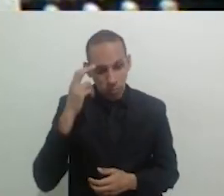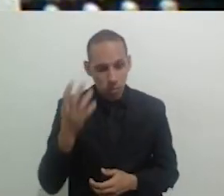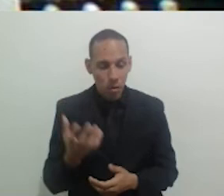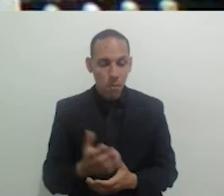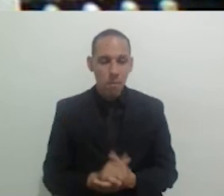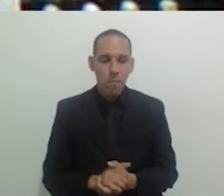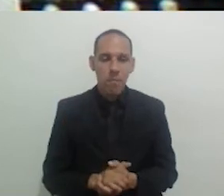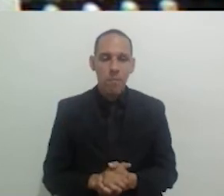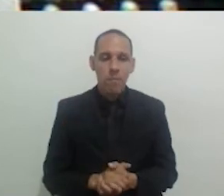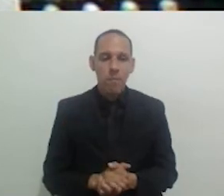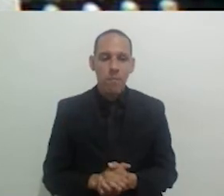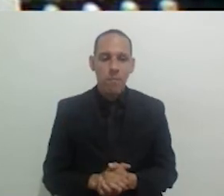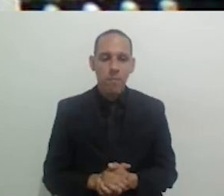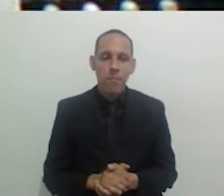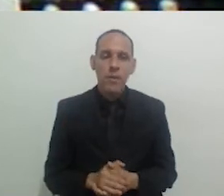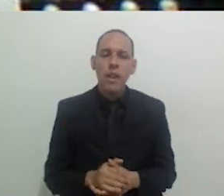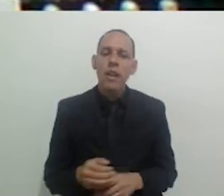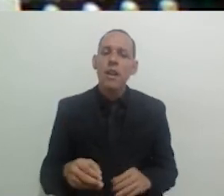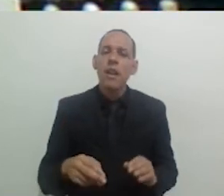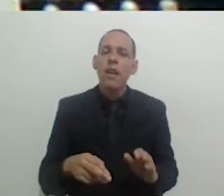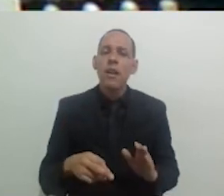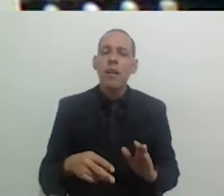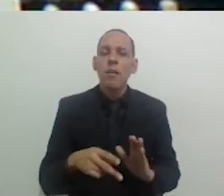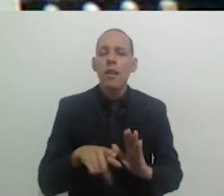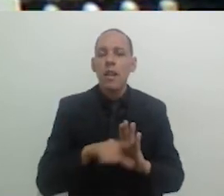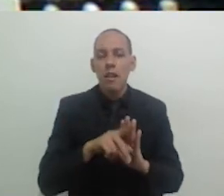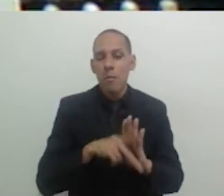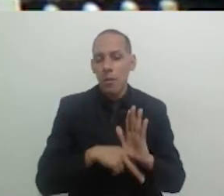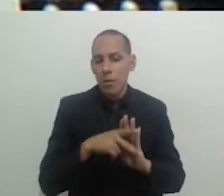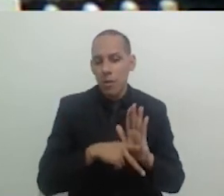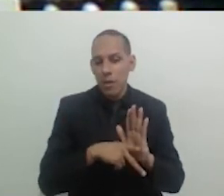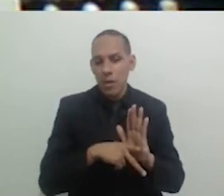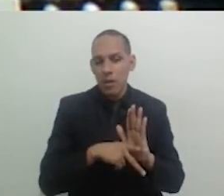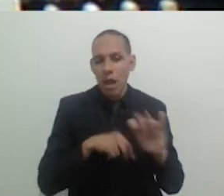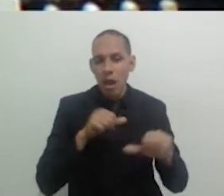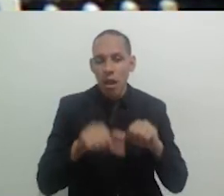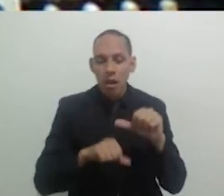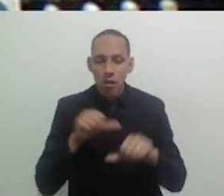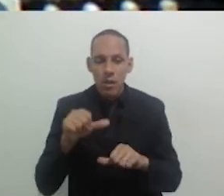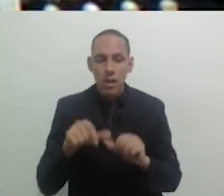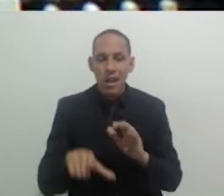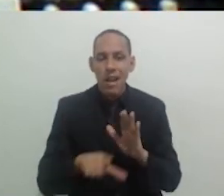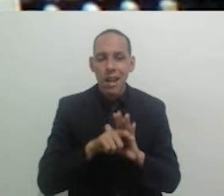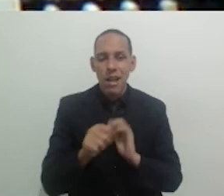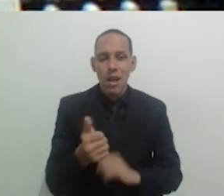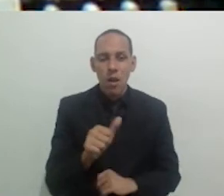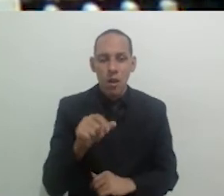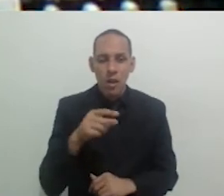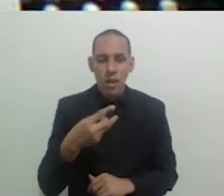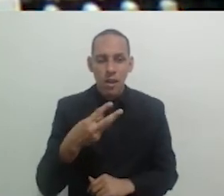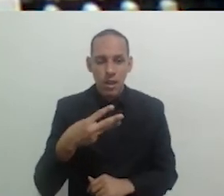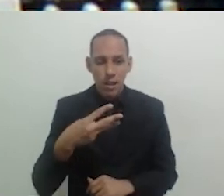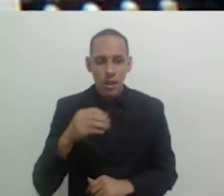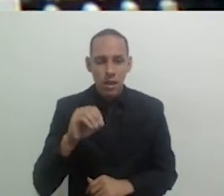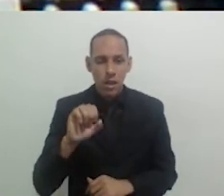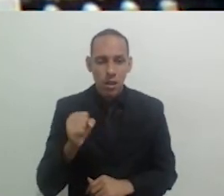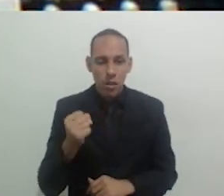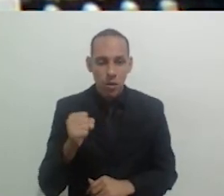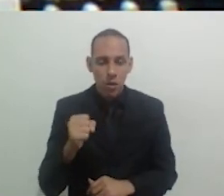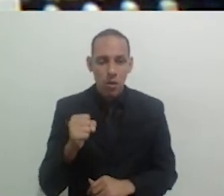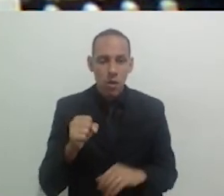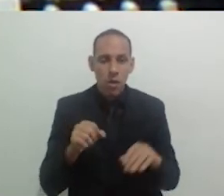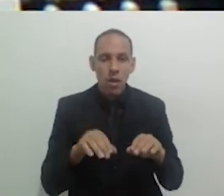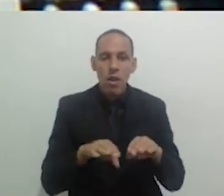Teria uma minuta diante do projeto de lei, alterando essa lei 11.308, mas não mesa, porque